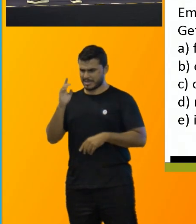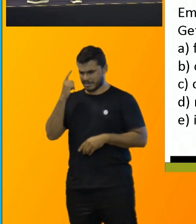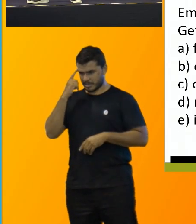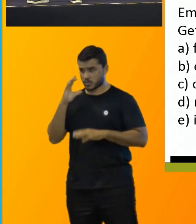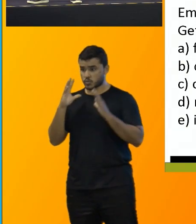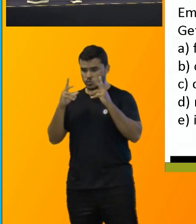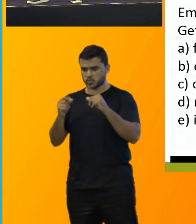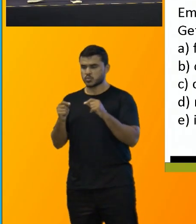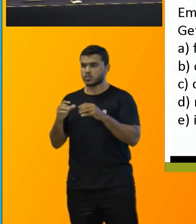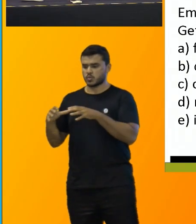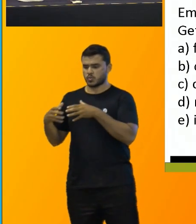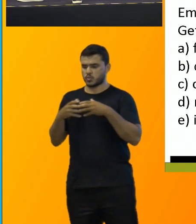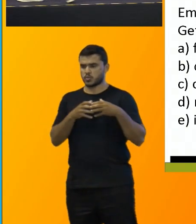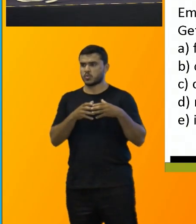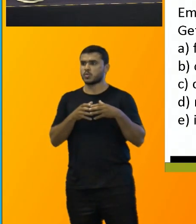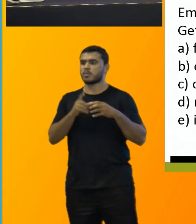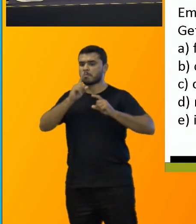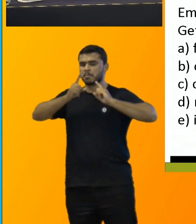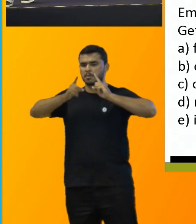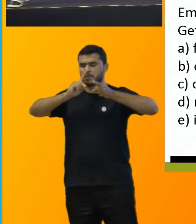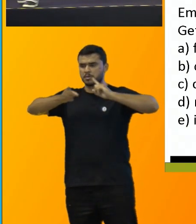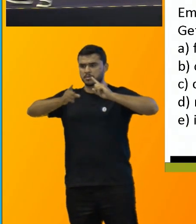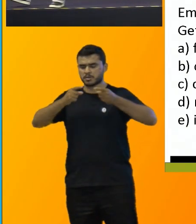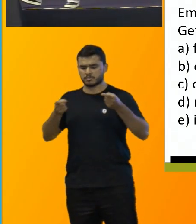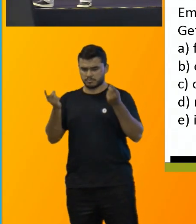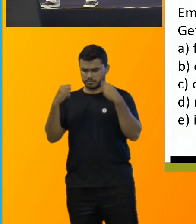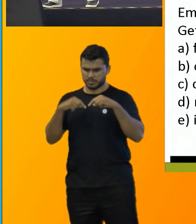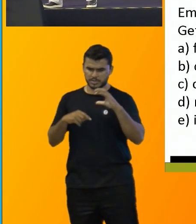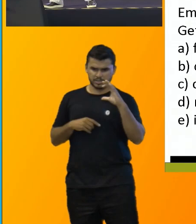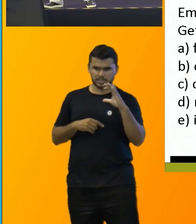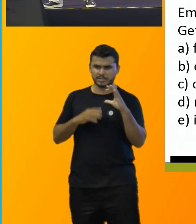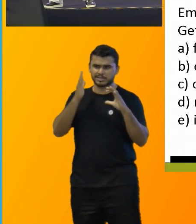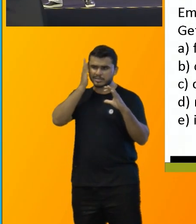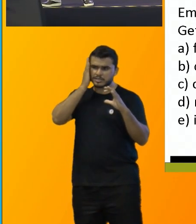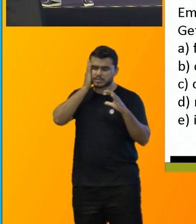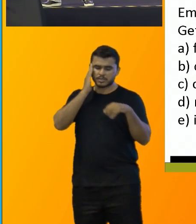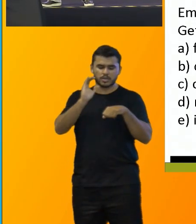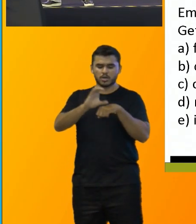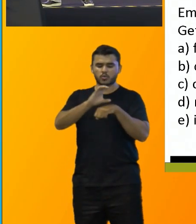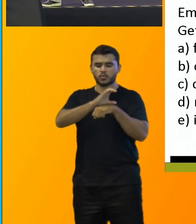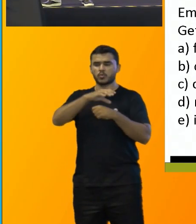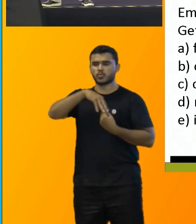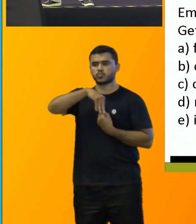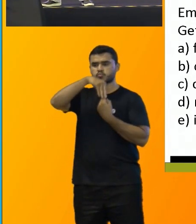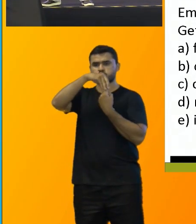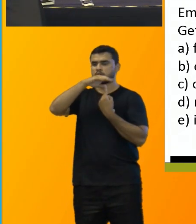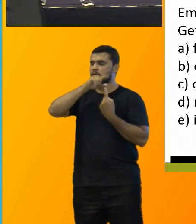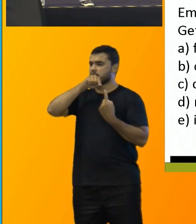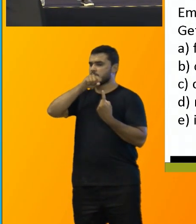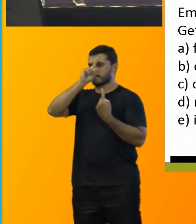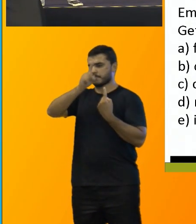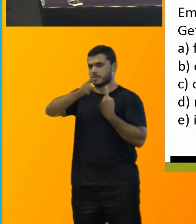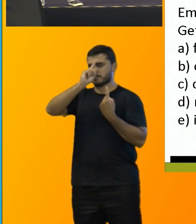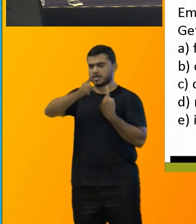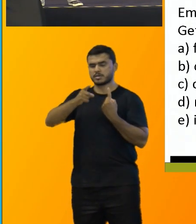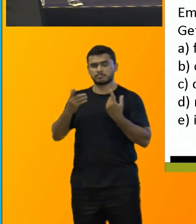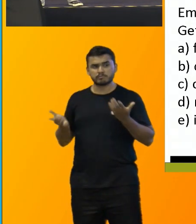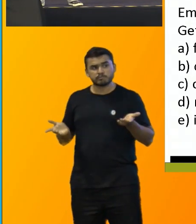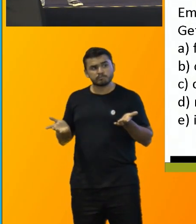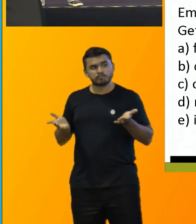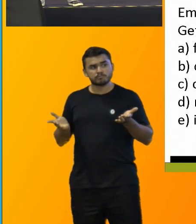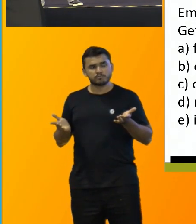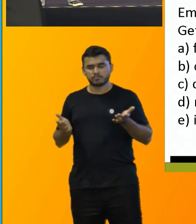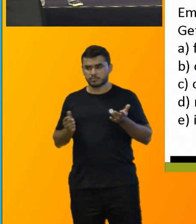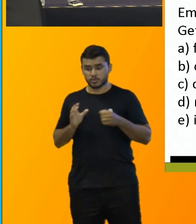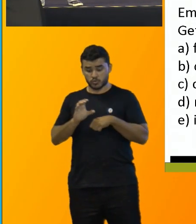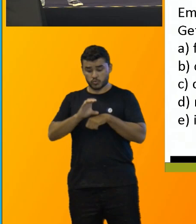estaduais? Seria a letra C, o centralismo presente na Constituição até então em vigor? Ei, a Constituição em